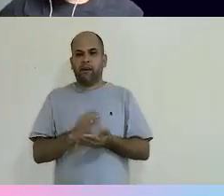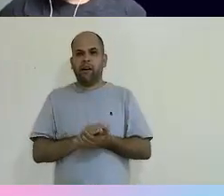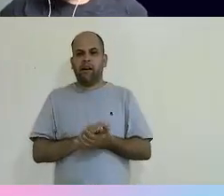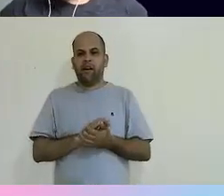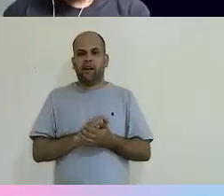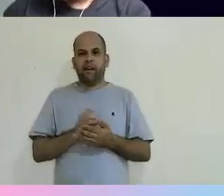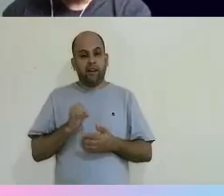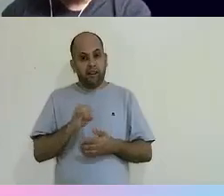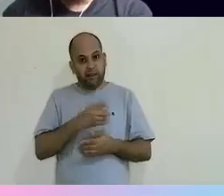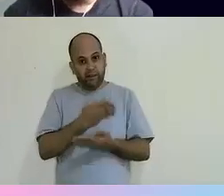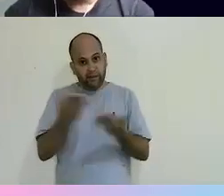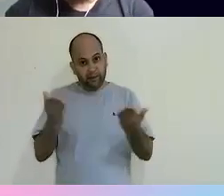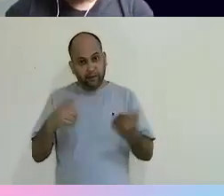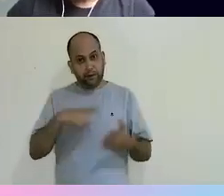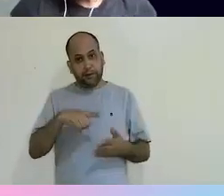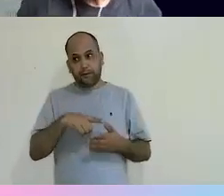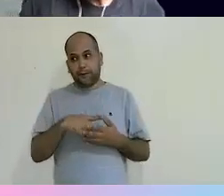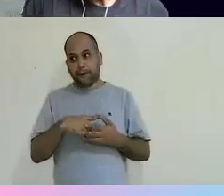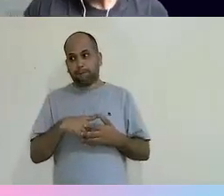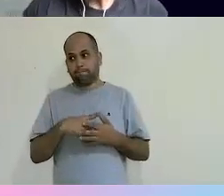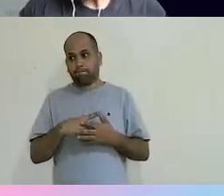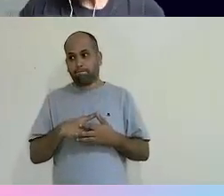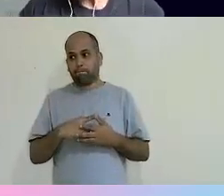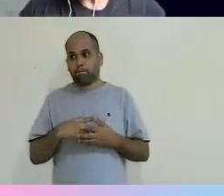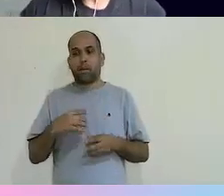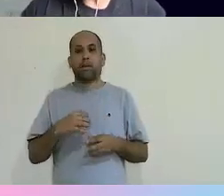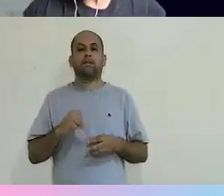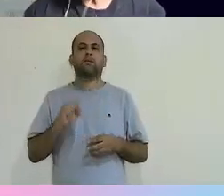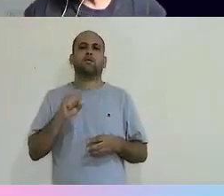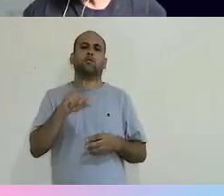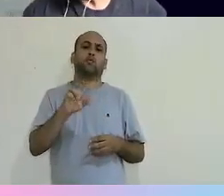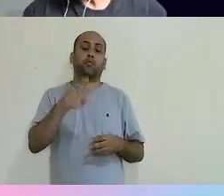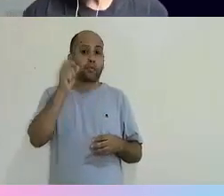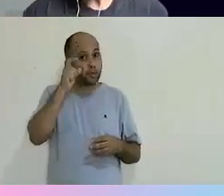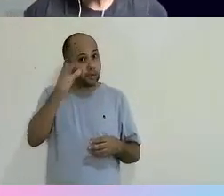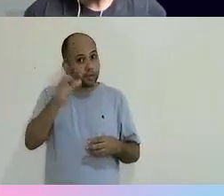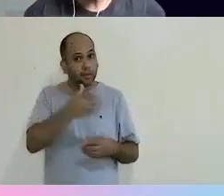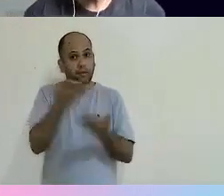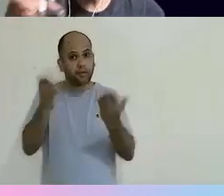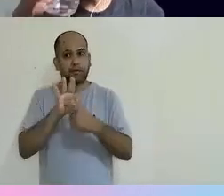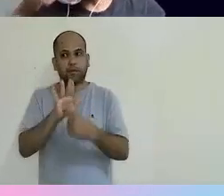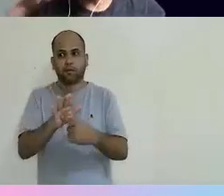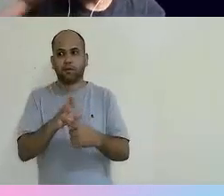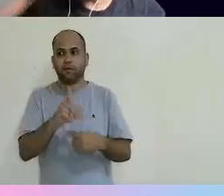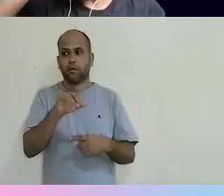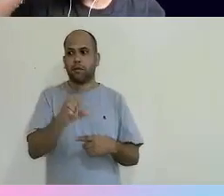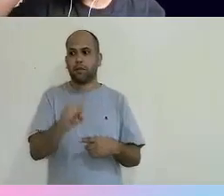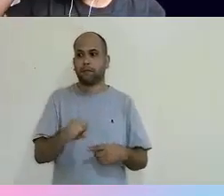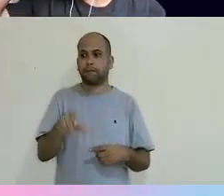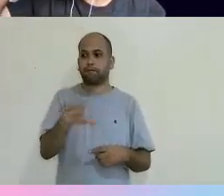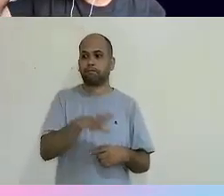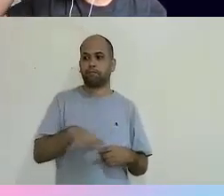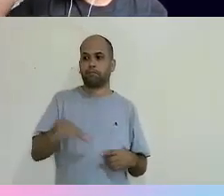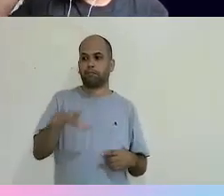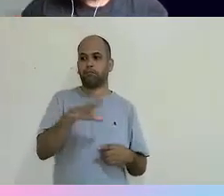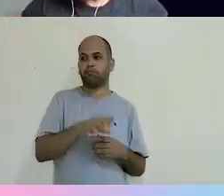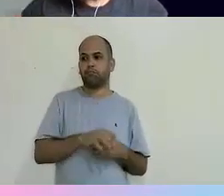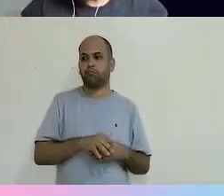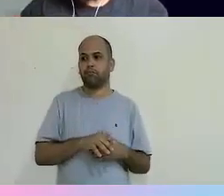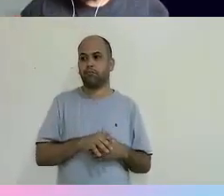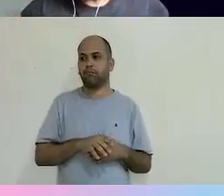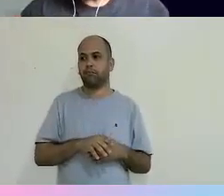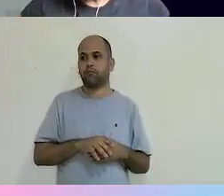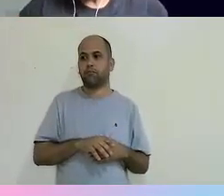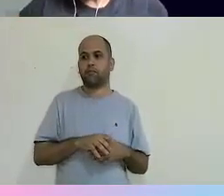você tem alguma coisa aí para trazer para a gente. Eu acho super bacana o que você trouxe, Lucas, das profissões, né? Que, enfim, metade